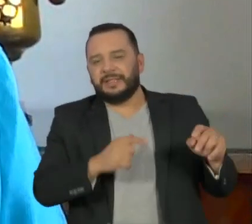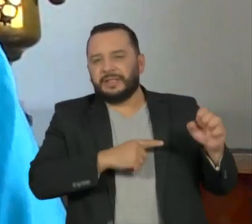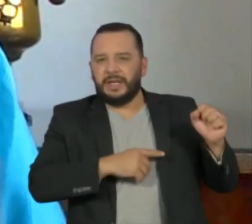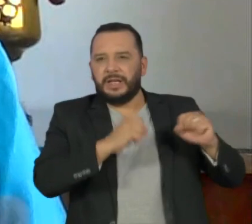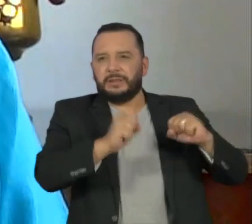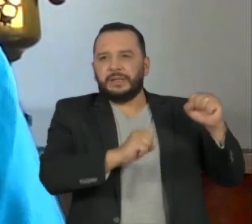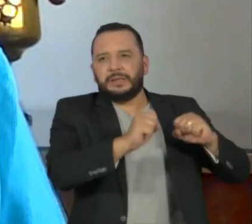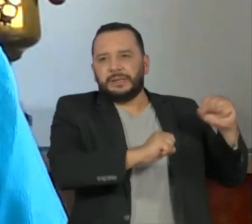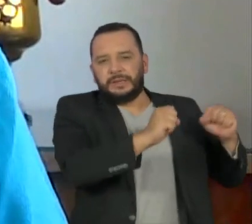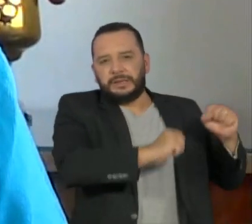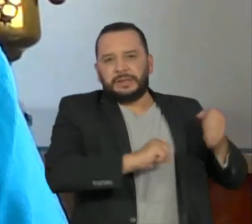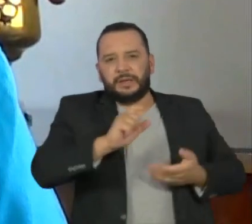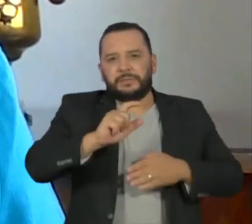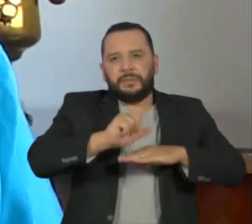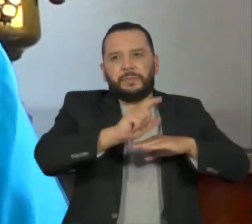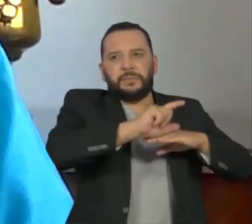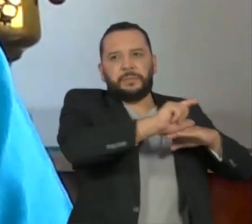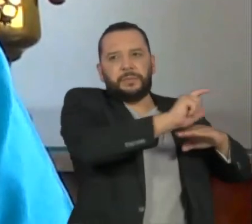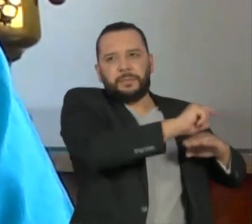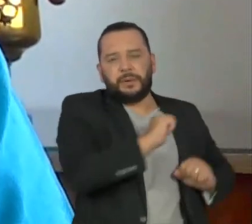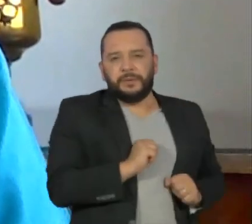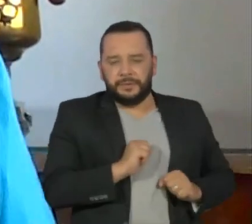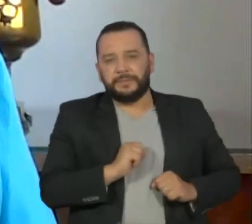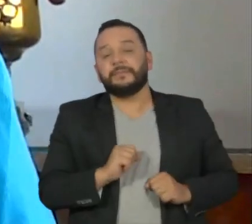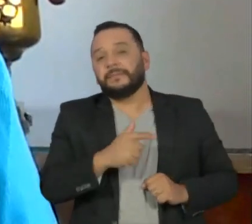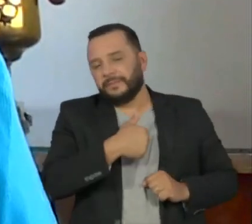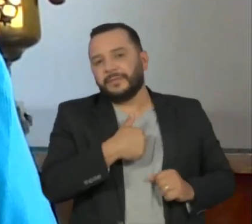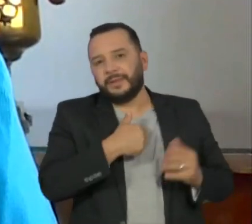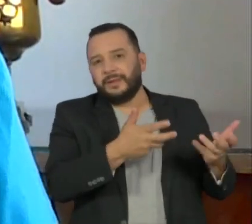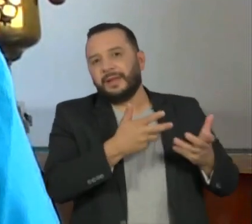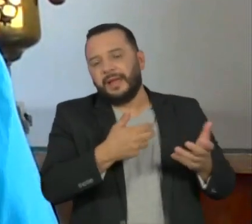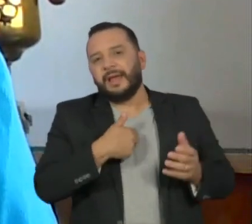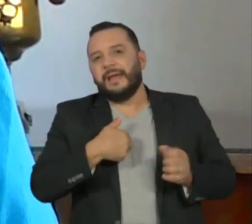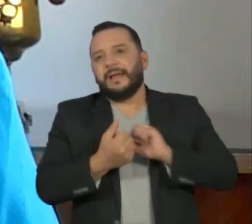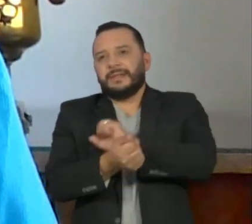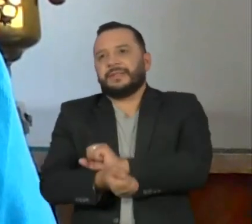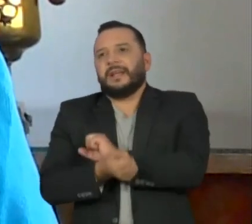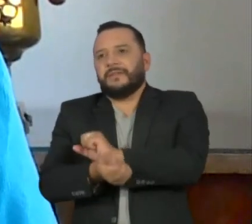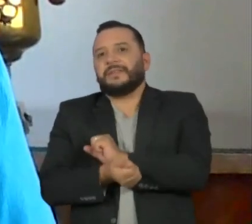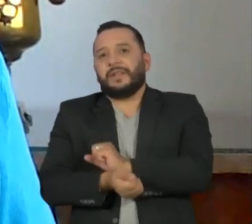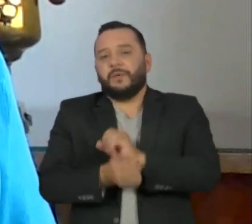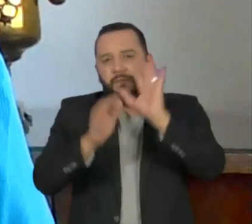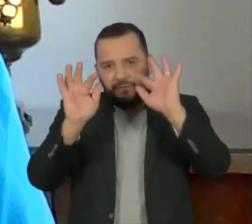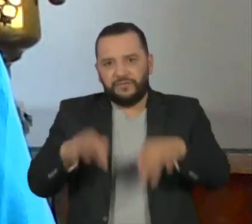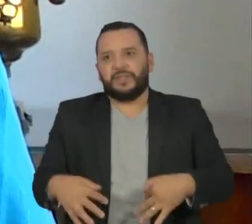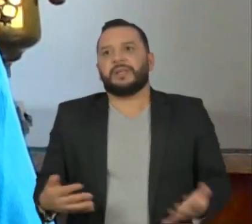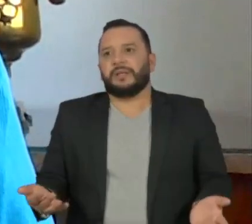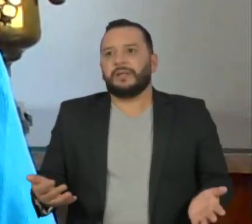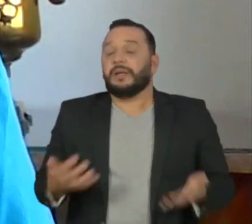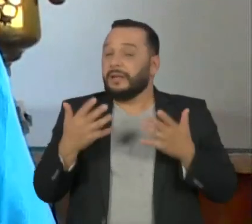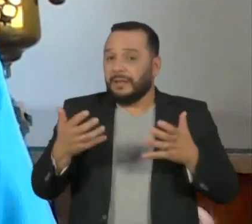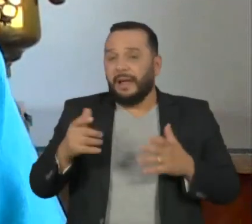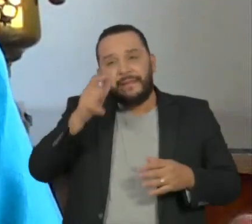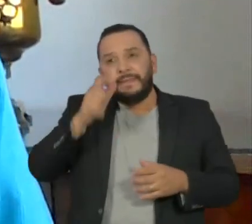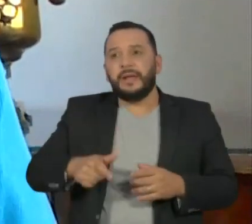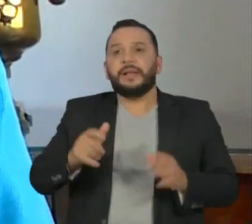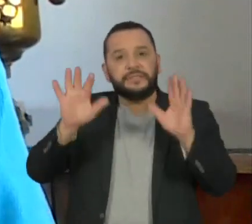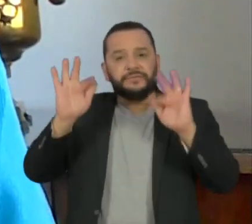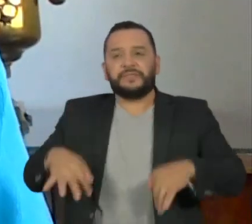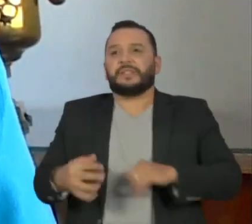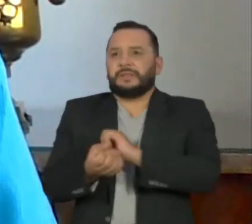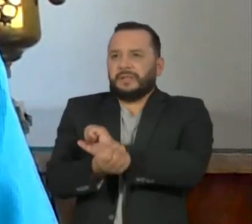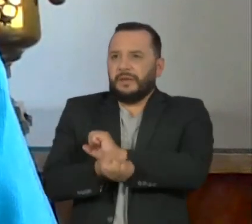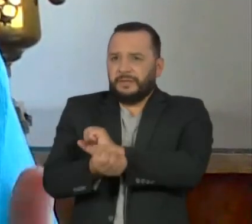em Liverpool e outras cidades. Então, ela queria o fim da escravidão. Ela estava interessada no final da escravidão.